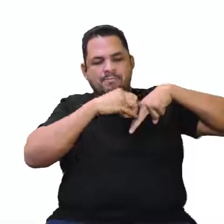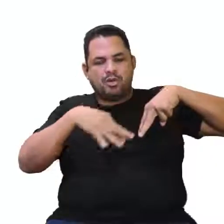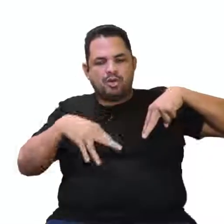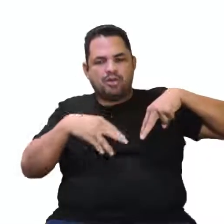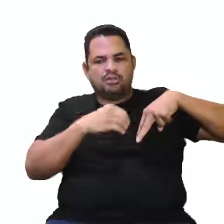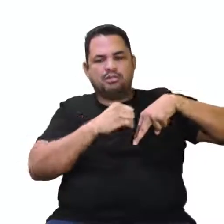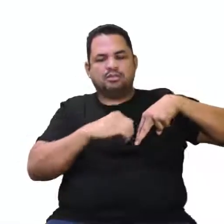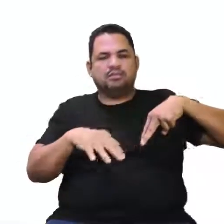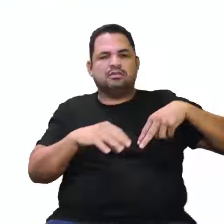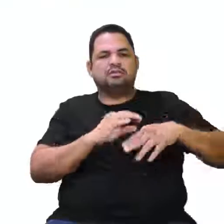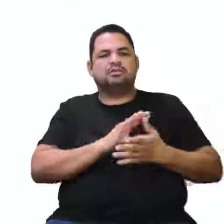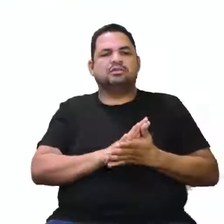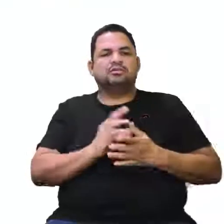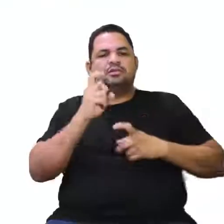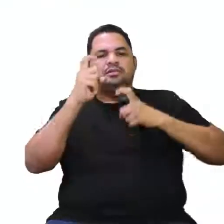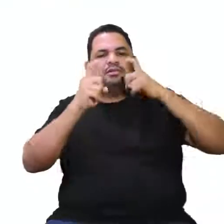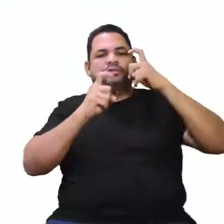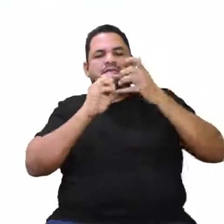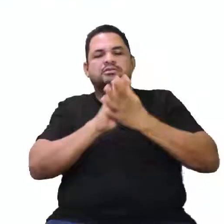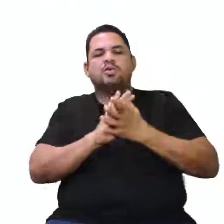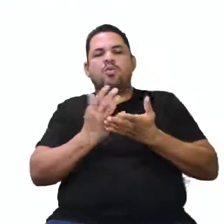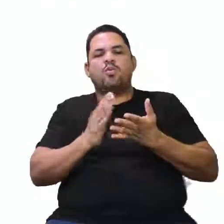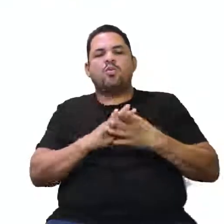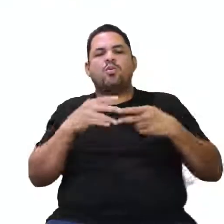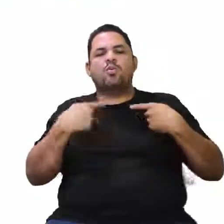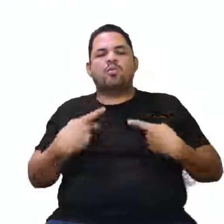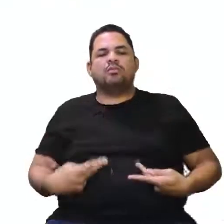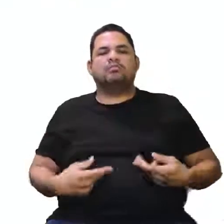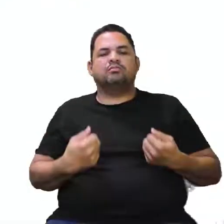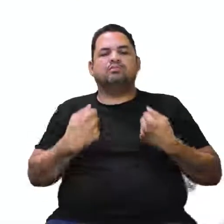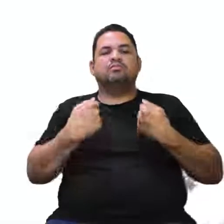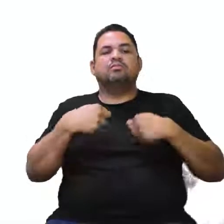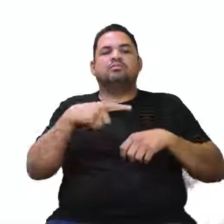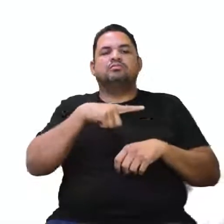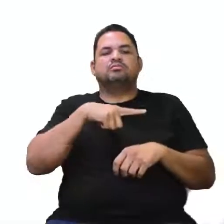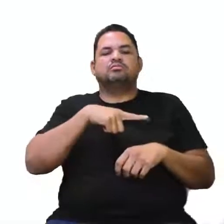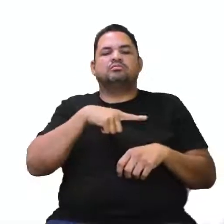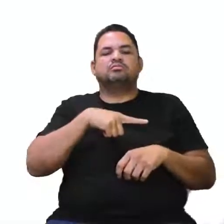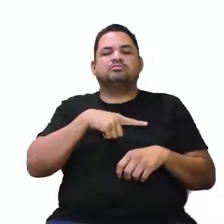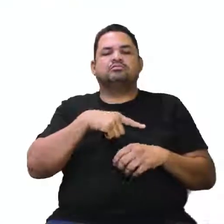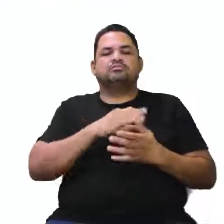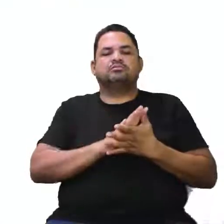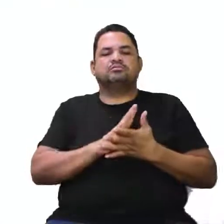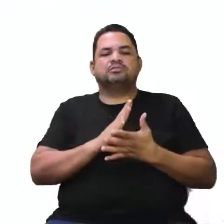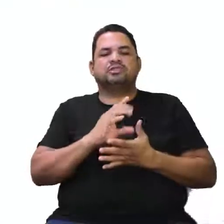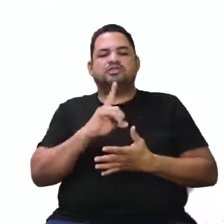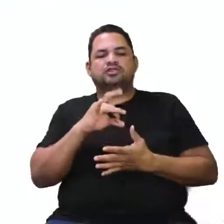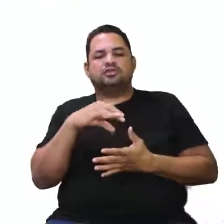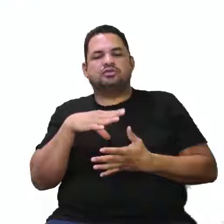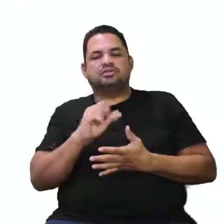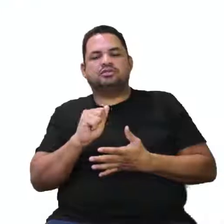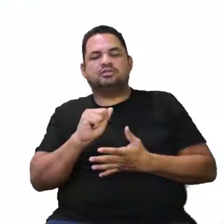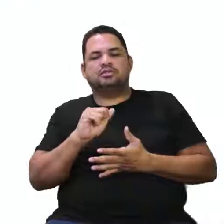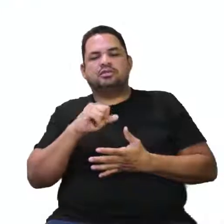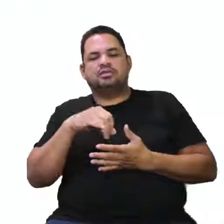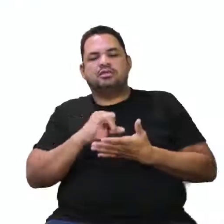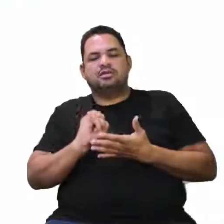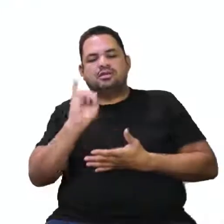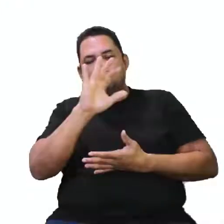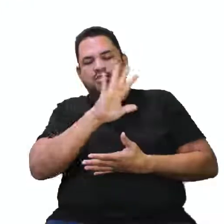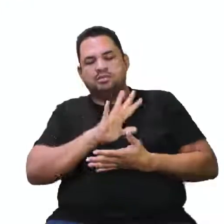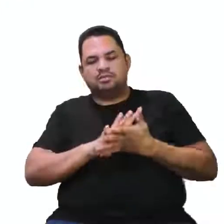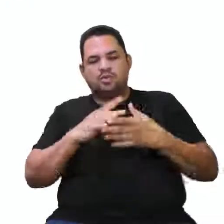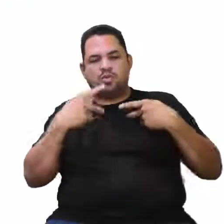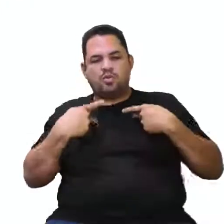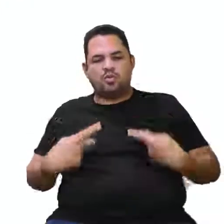maior preocupação aí com o seu corpo, pode ter aí uma distorção da imagem